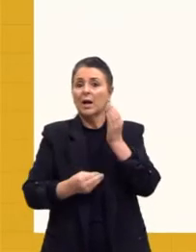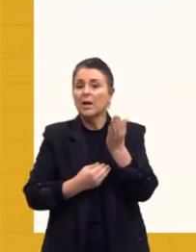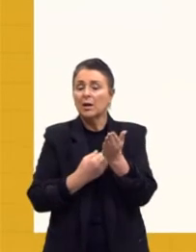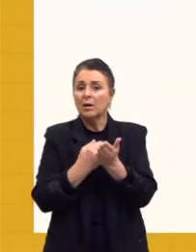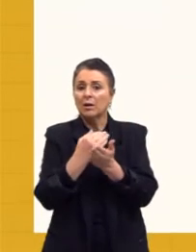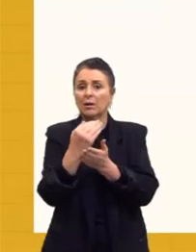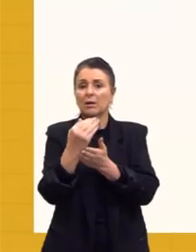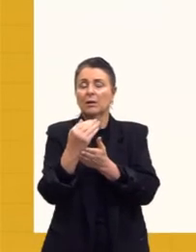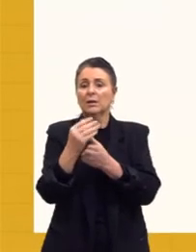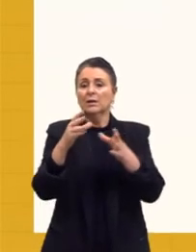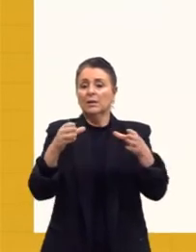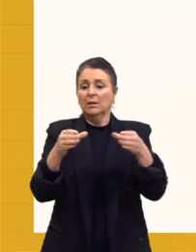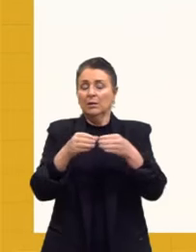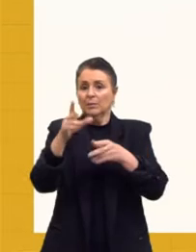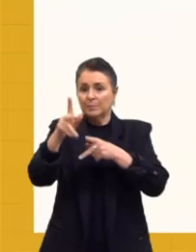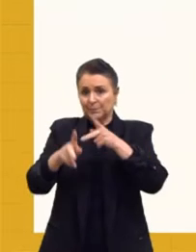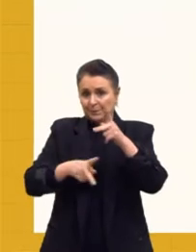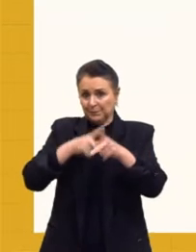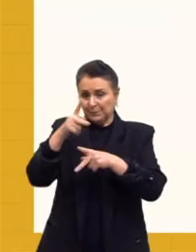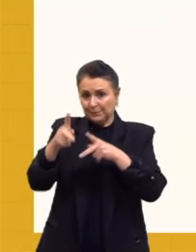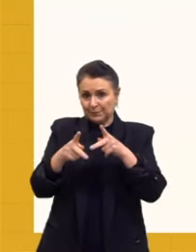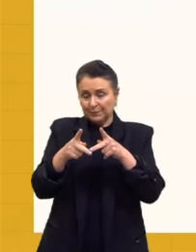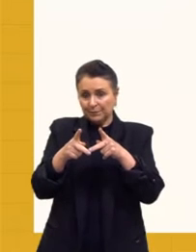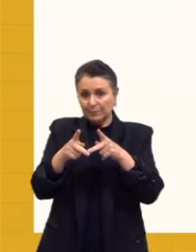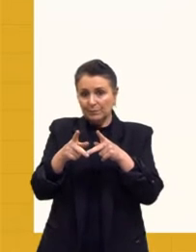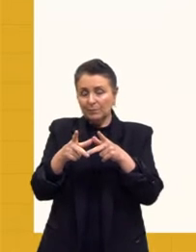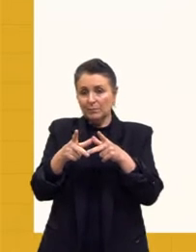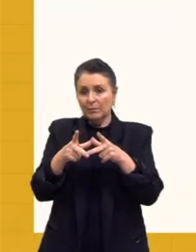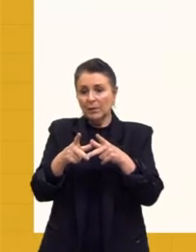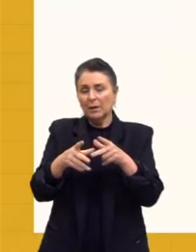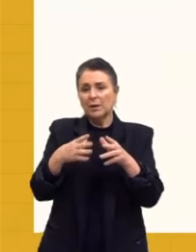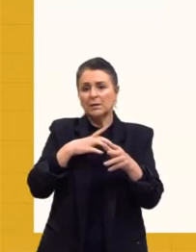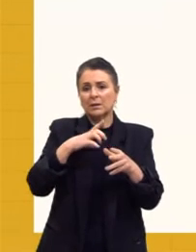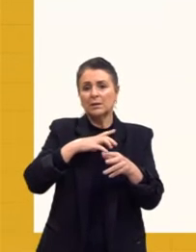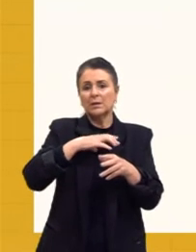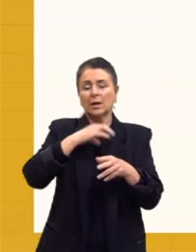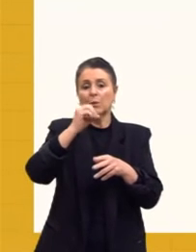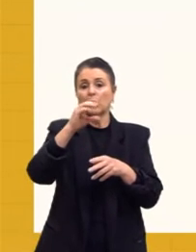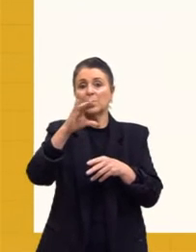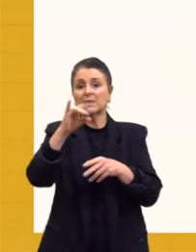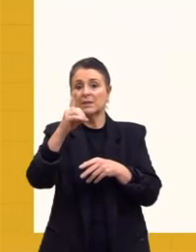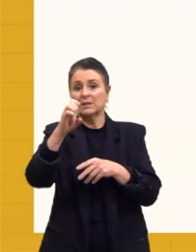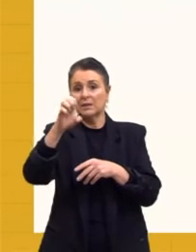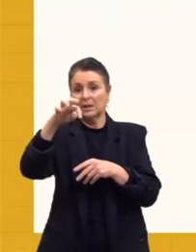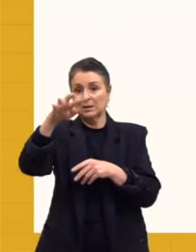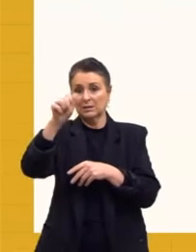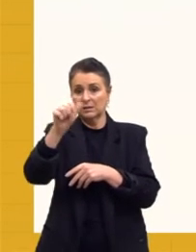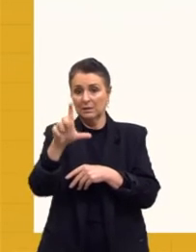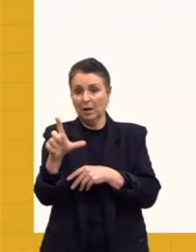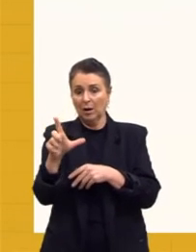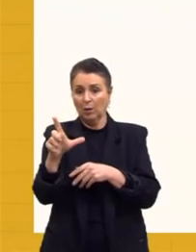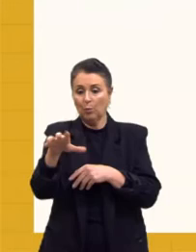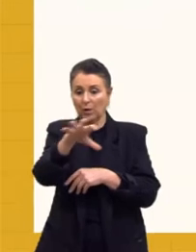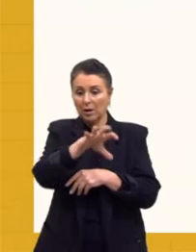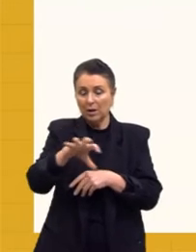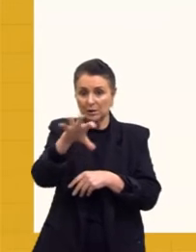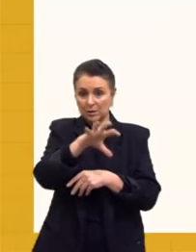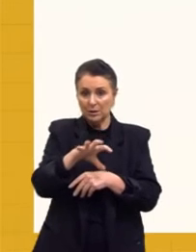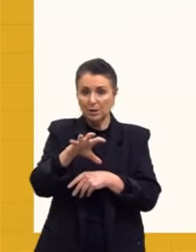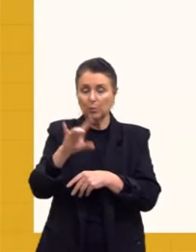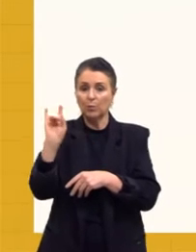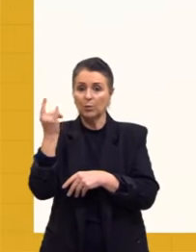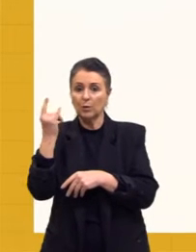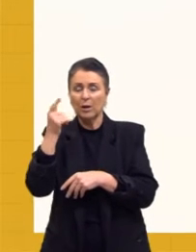do uma galera mas a parte ocidental accidentally zada E aí entra no poder Justamente a